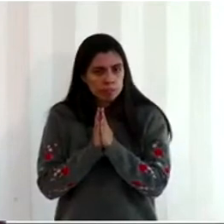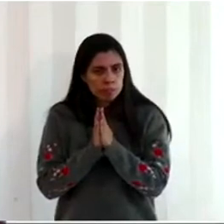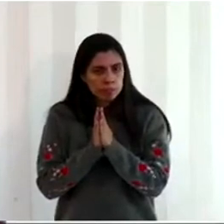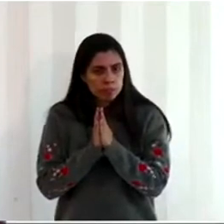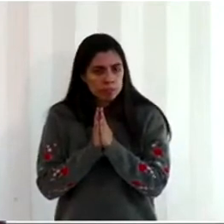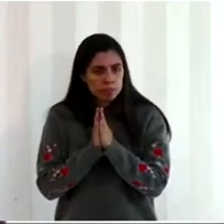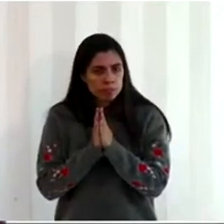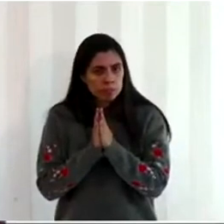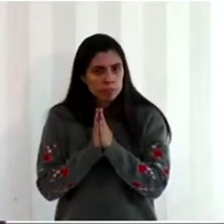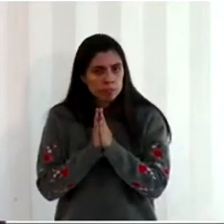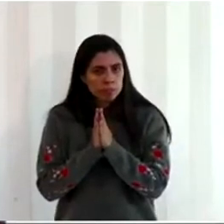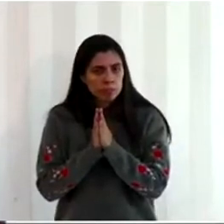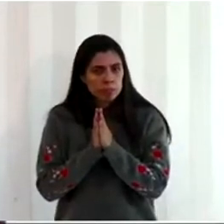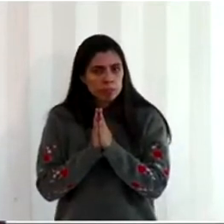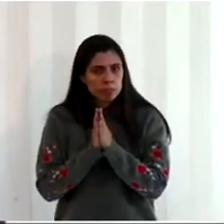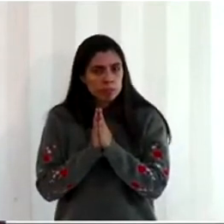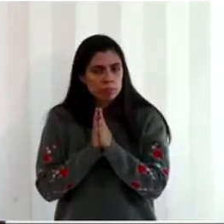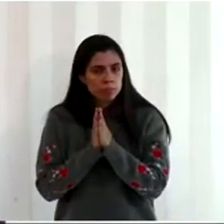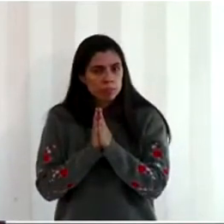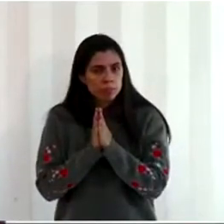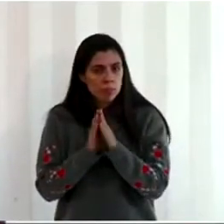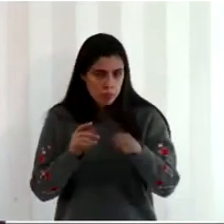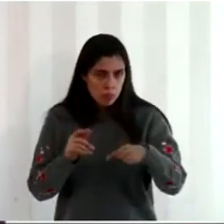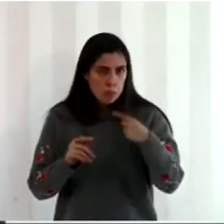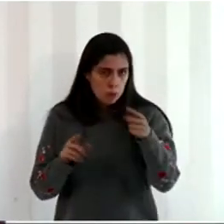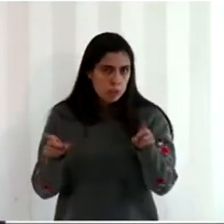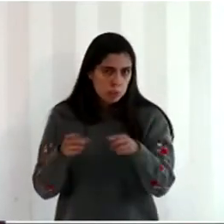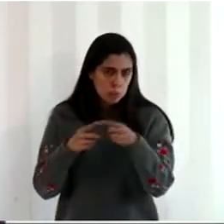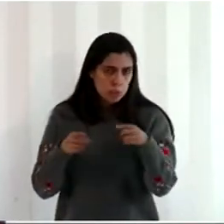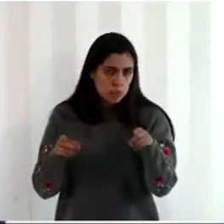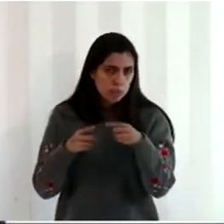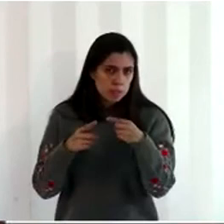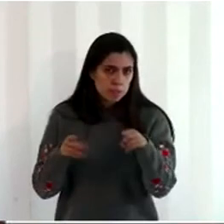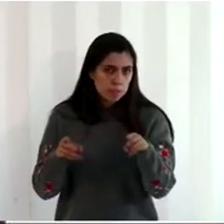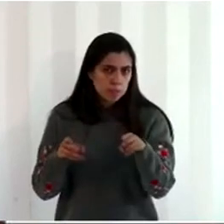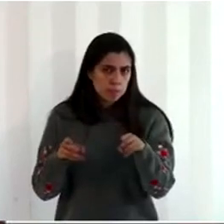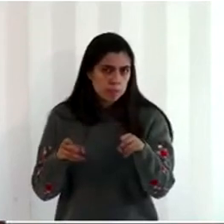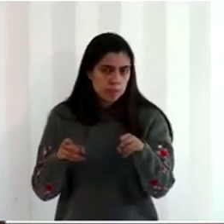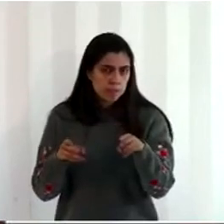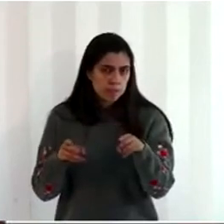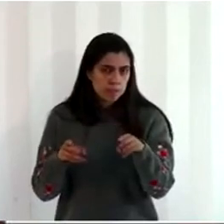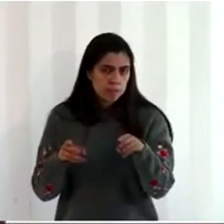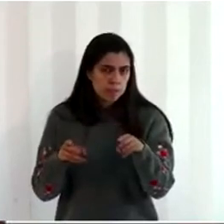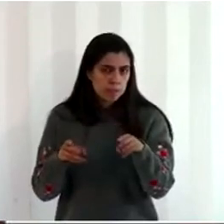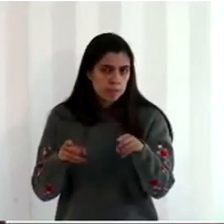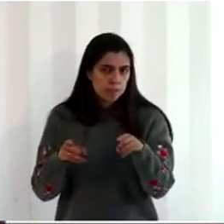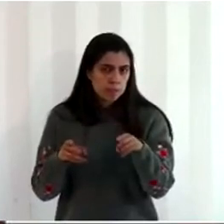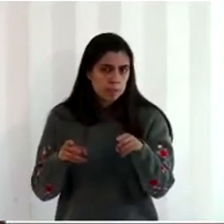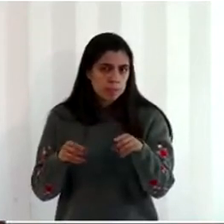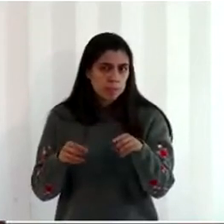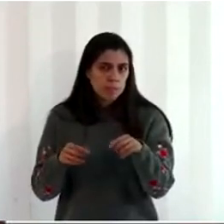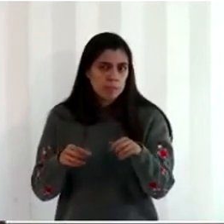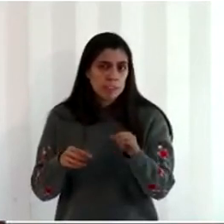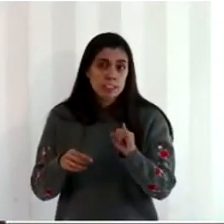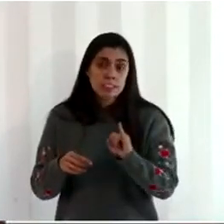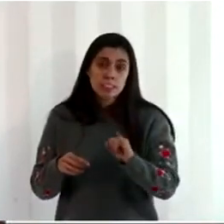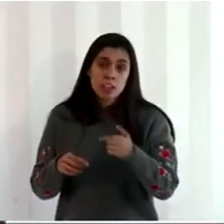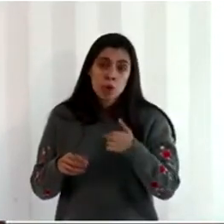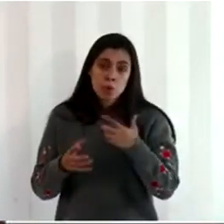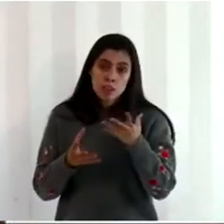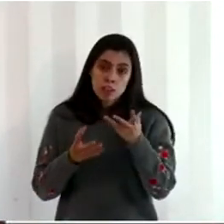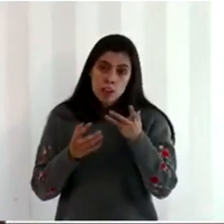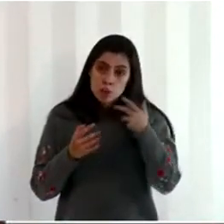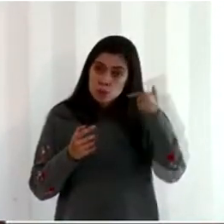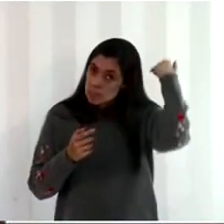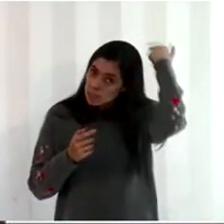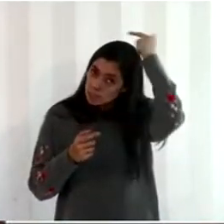mas eu vou orar primeiro. Nós cantaremos o hino. Para seres santos, tempo has de tomar. Mas agora eu quero que você